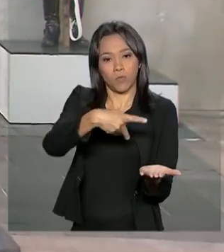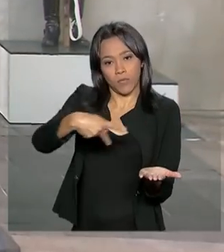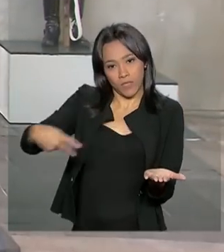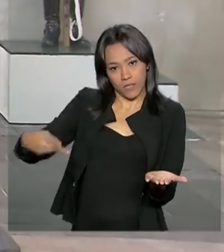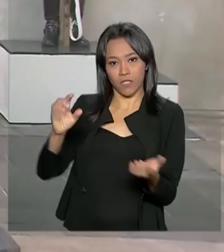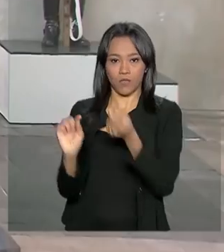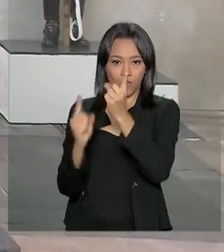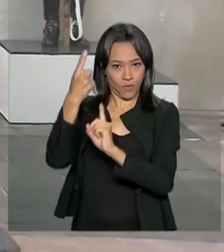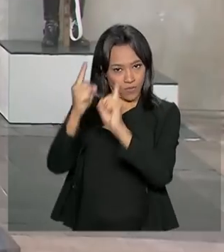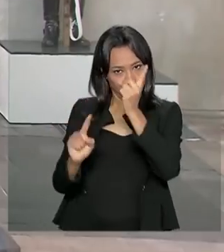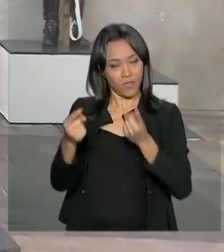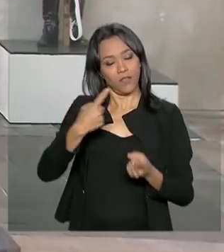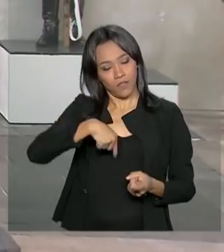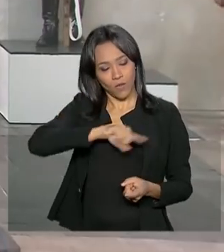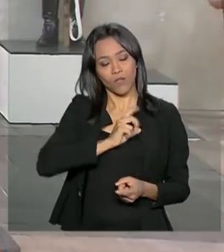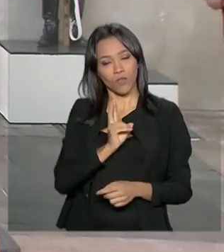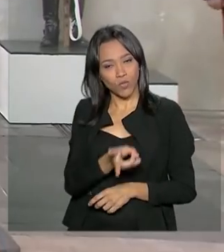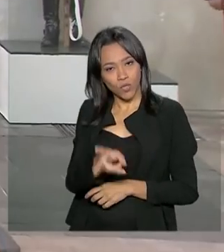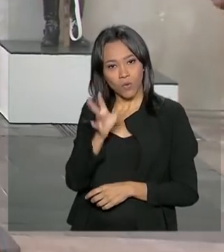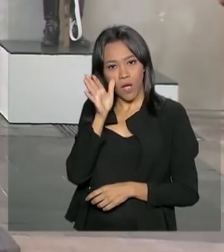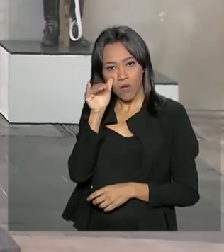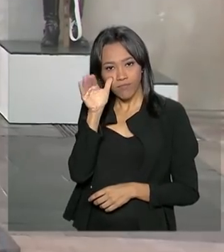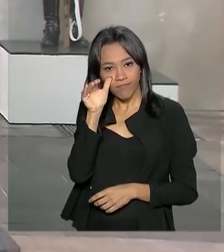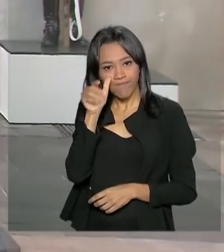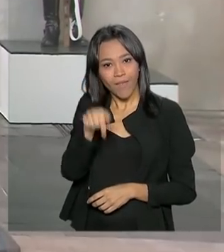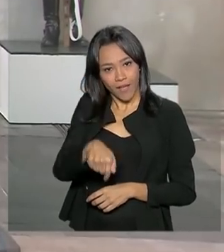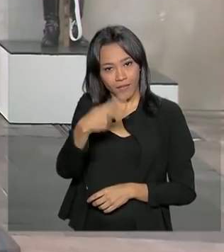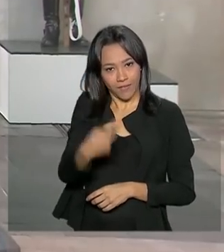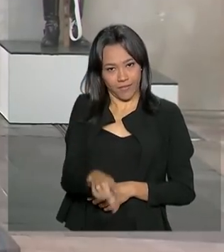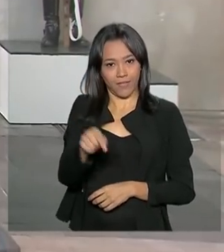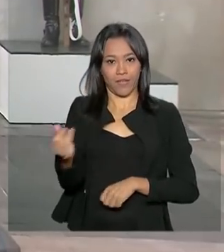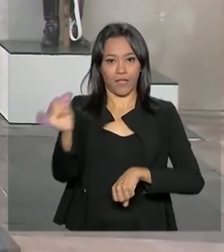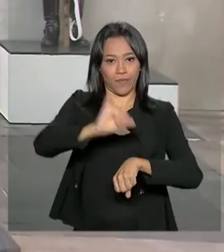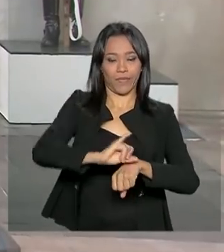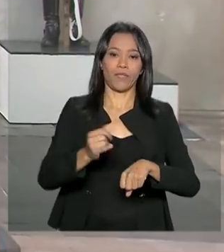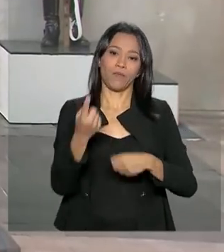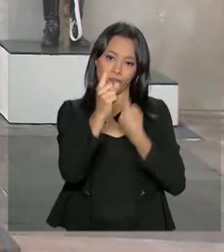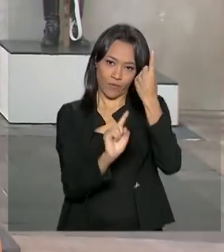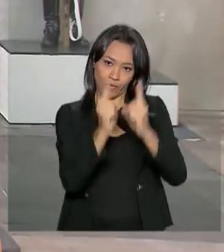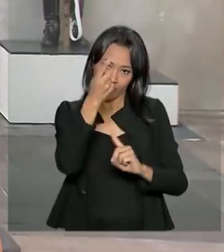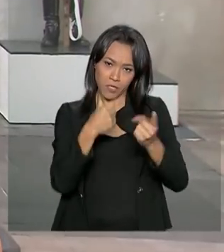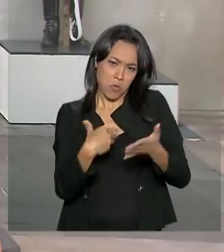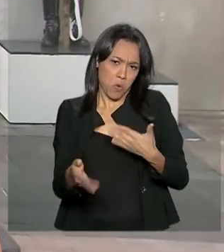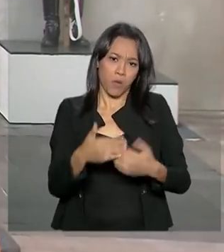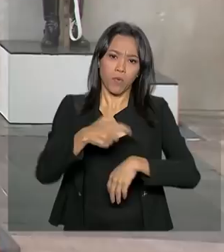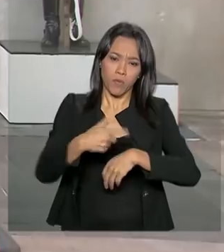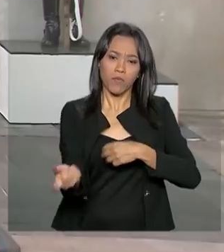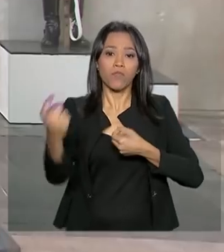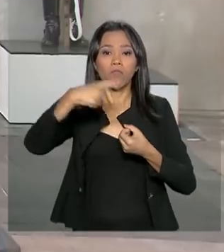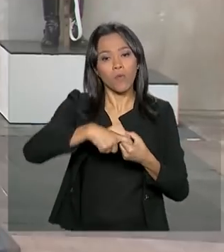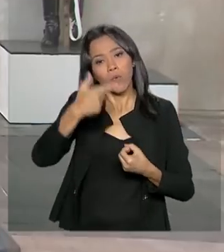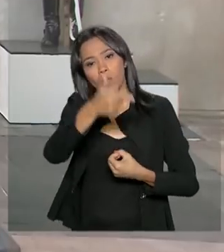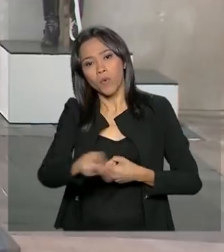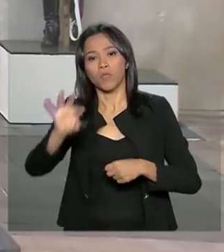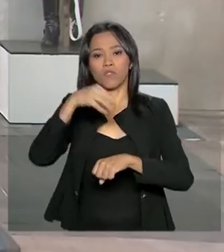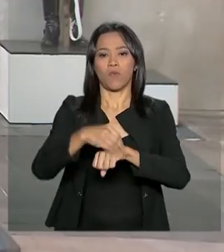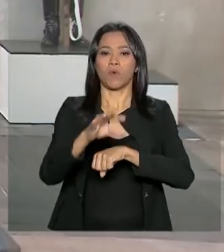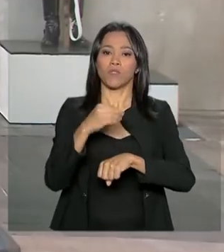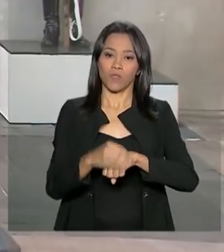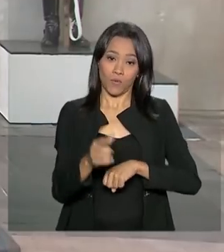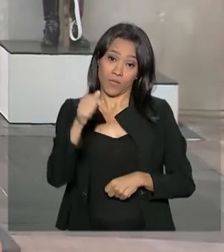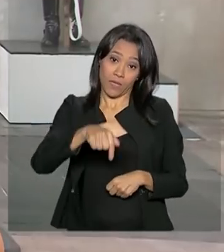a gente continua acompanhando tudo aqui de Santiago, no Chile. Podemos voltar a qualquer momento com outras informações na